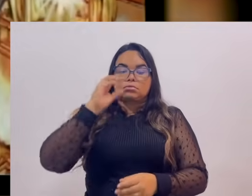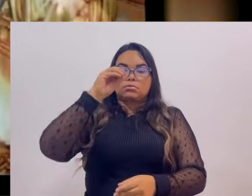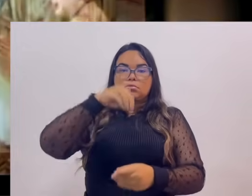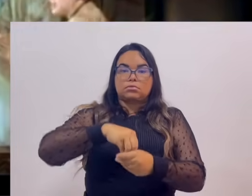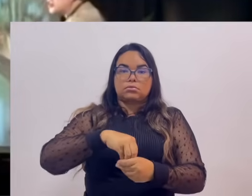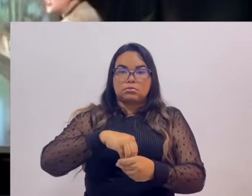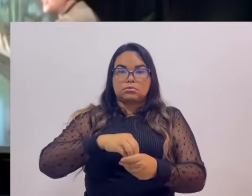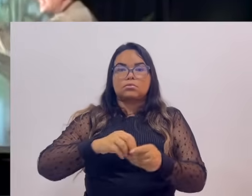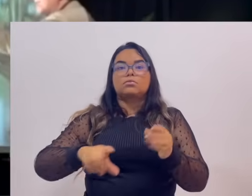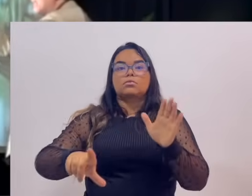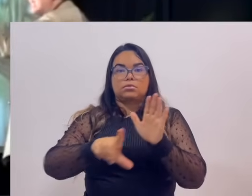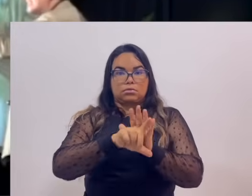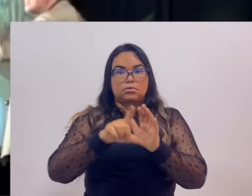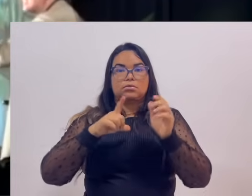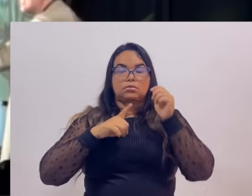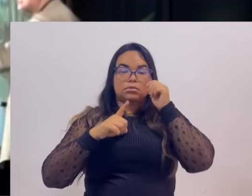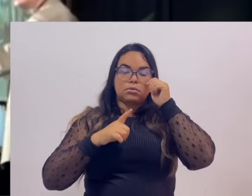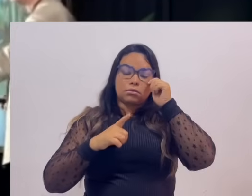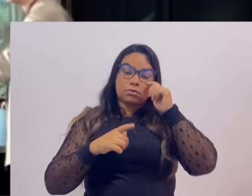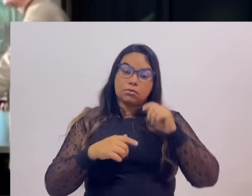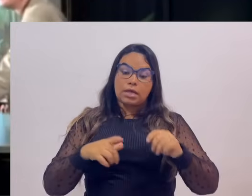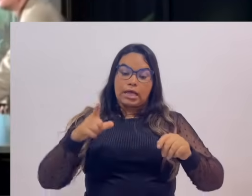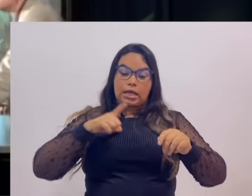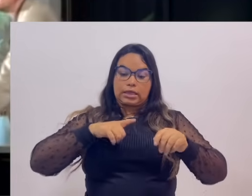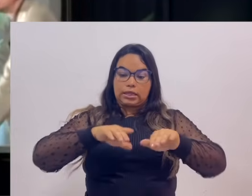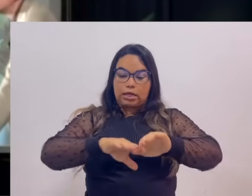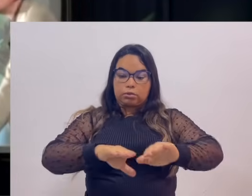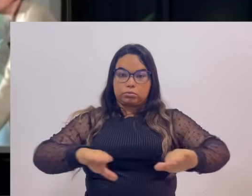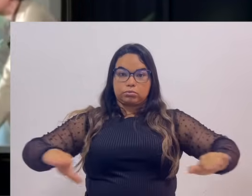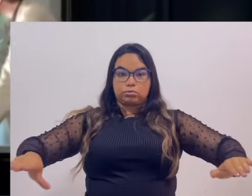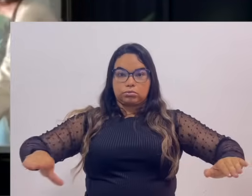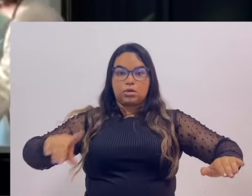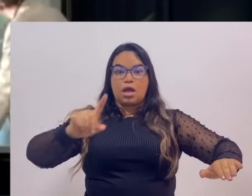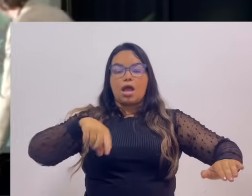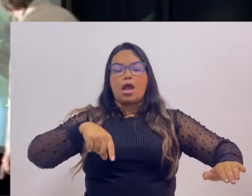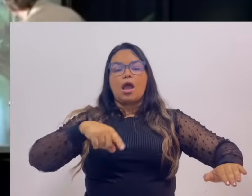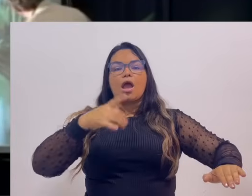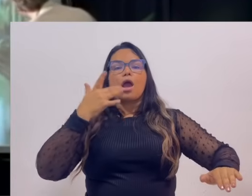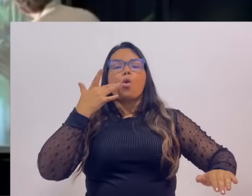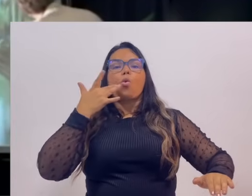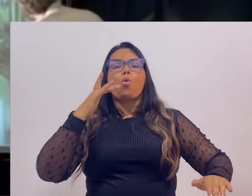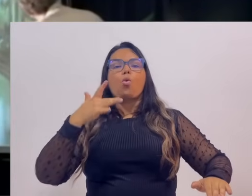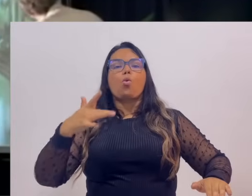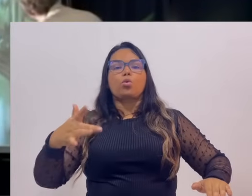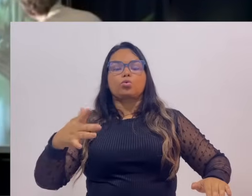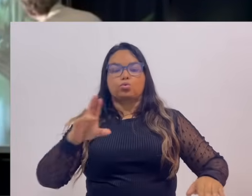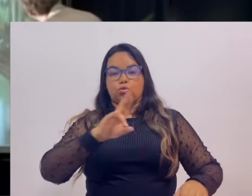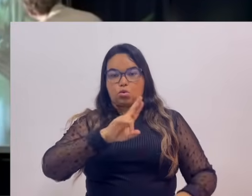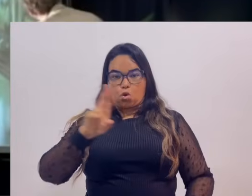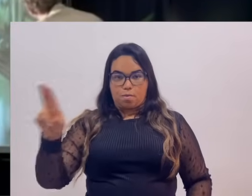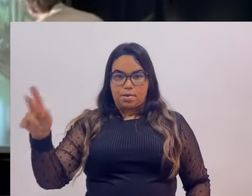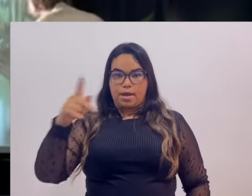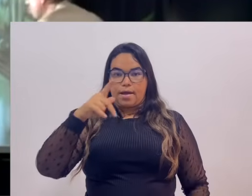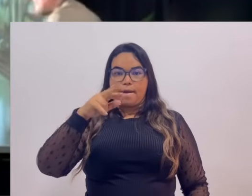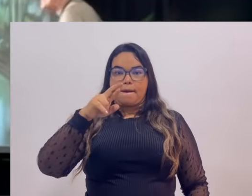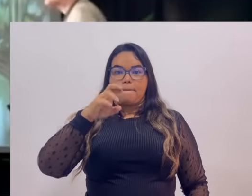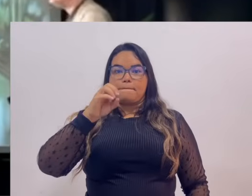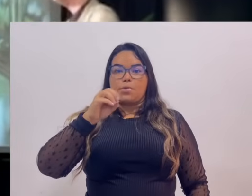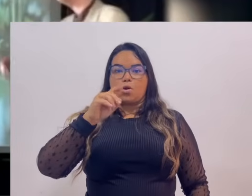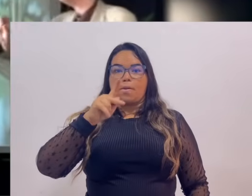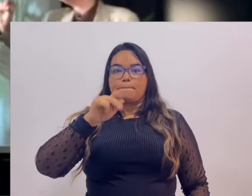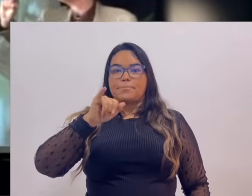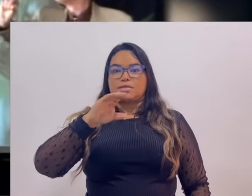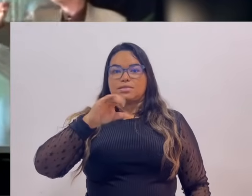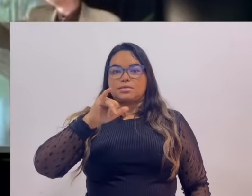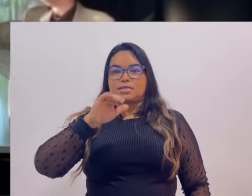que contém a lei de Deus que condena o pecador à morte se ele é um transgressor e havia uma cobertura de